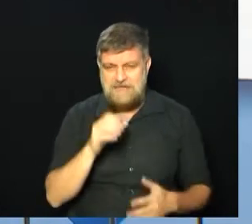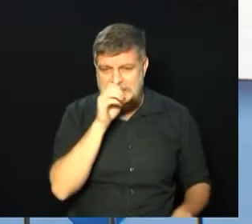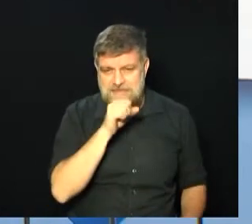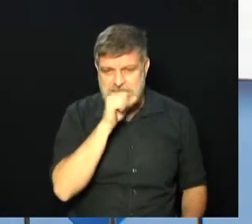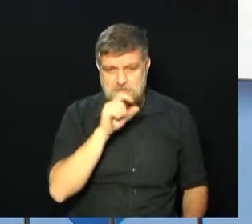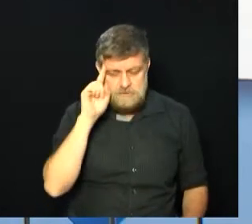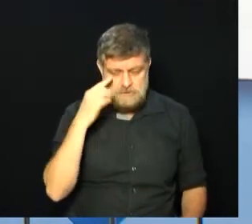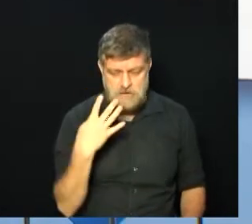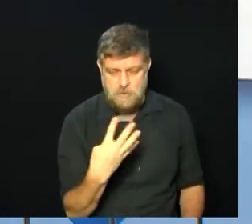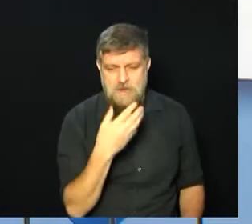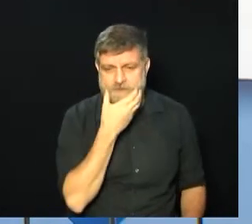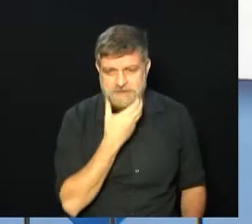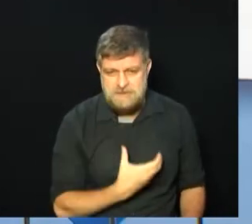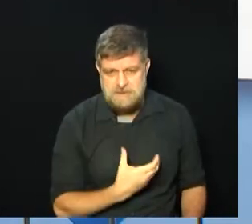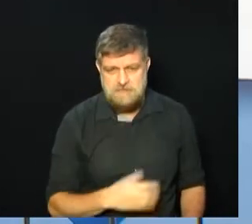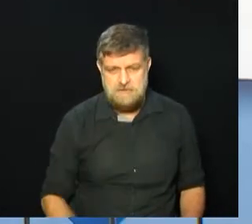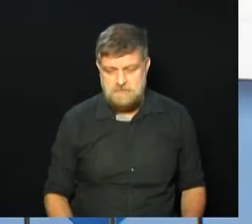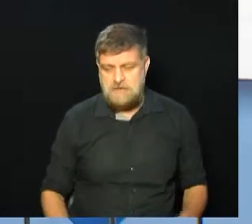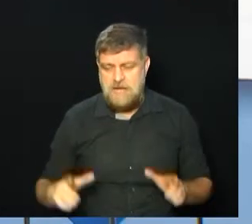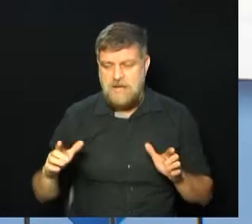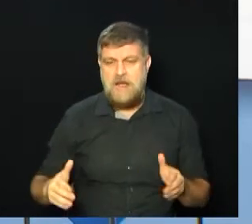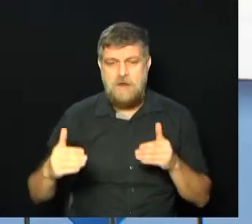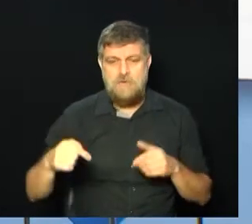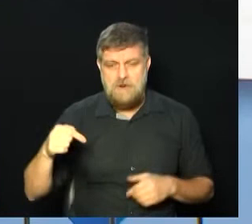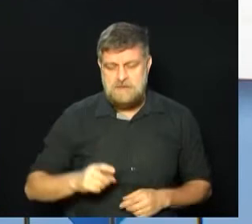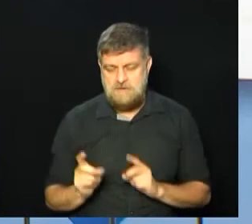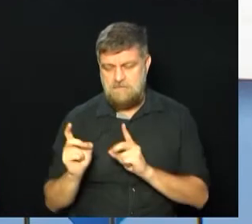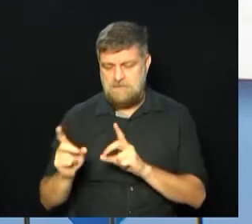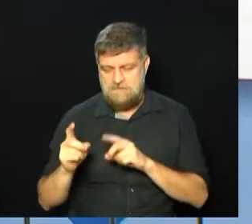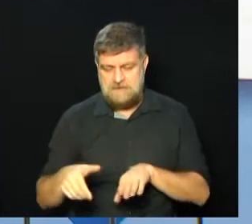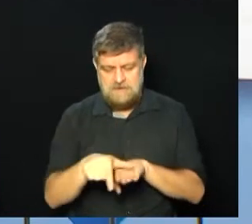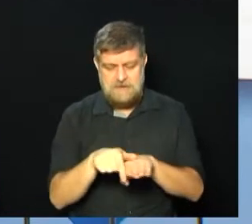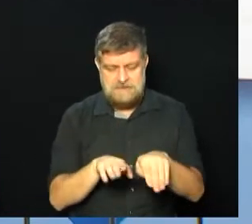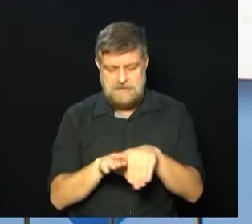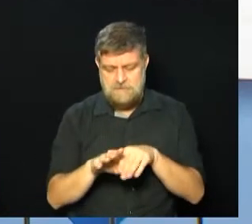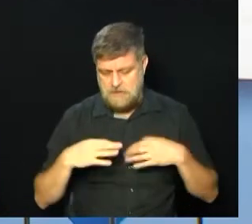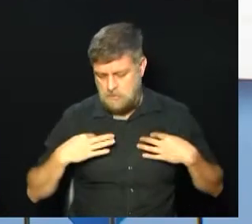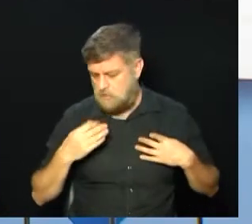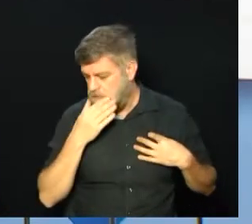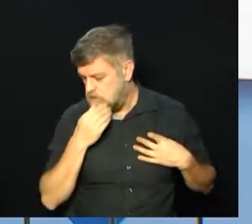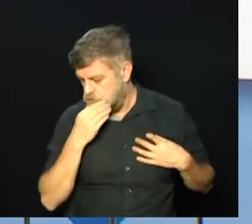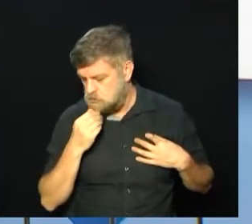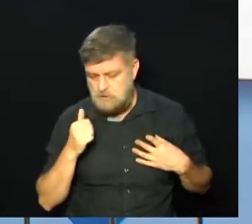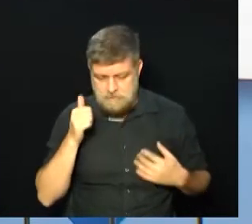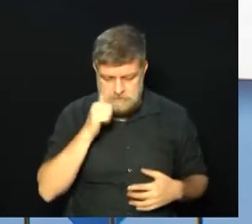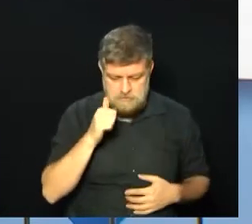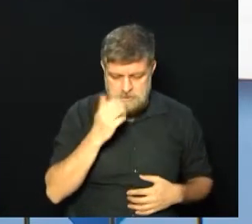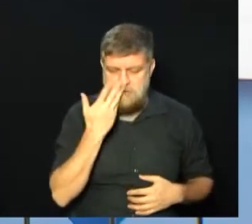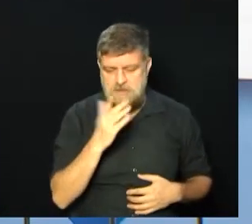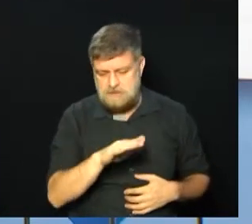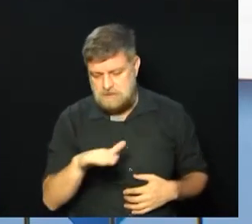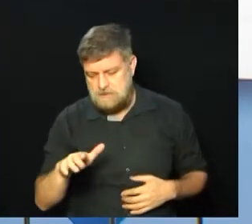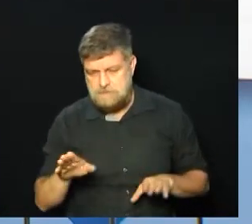dia quatro de dezembro no local estão sendo comercializados sapatos roupas masculinas femininas e